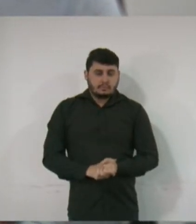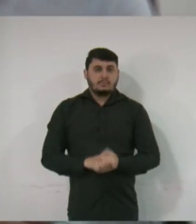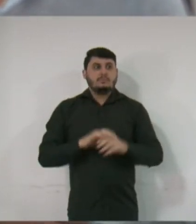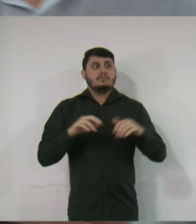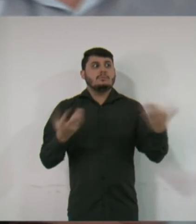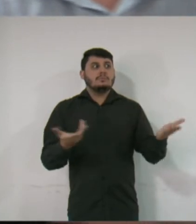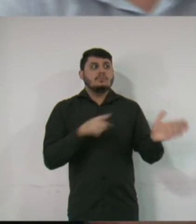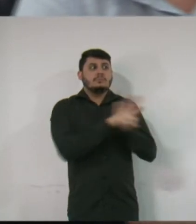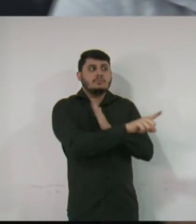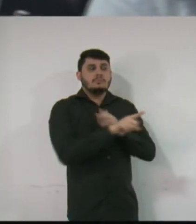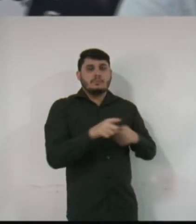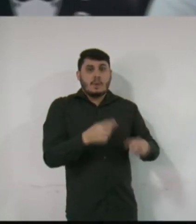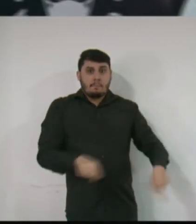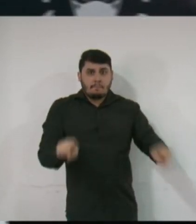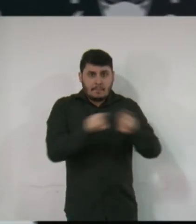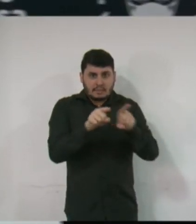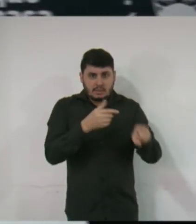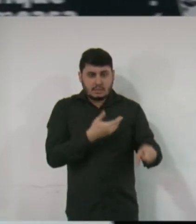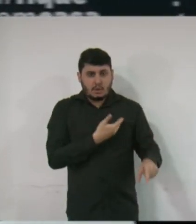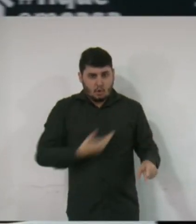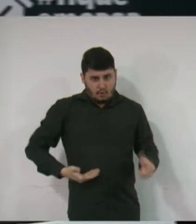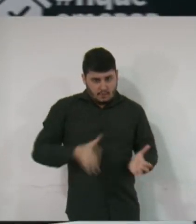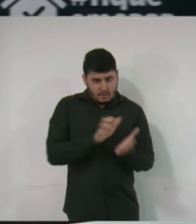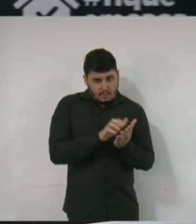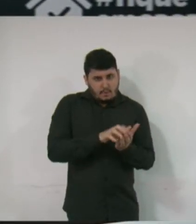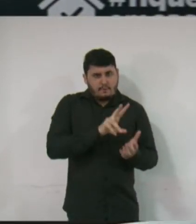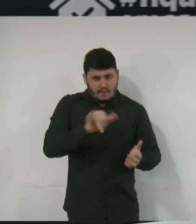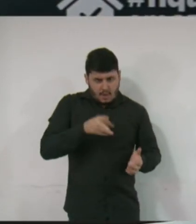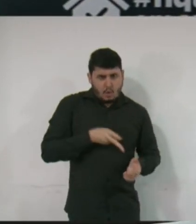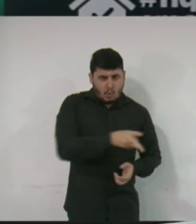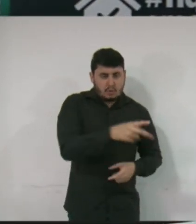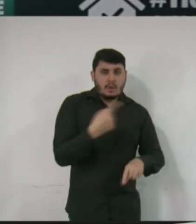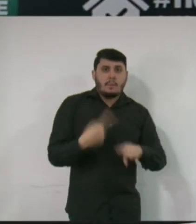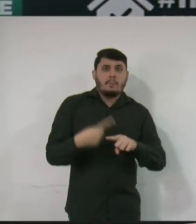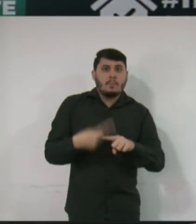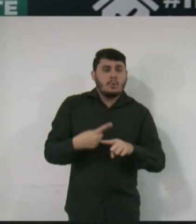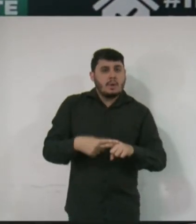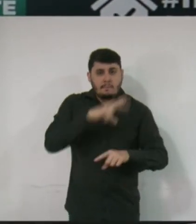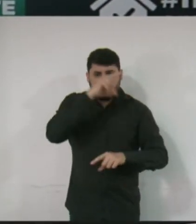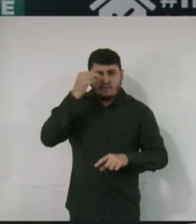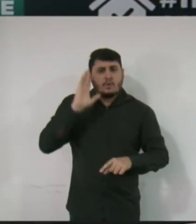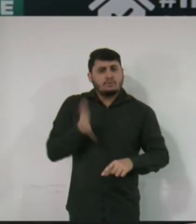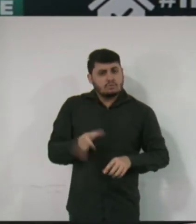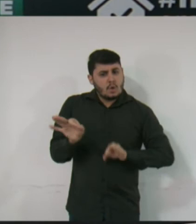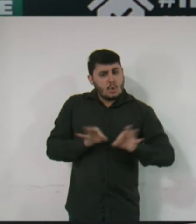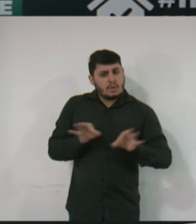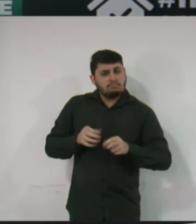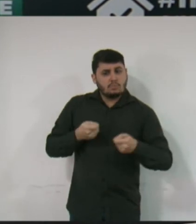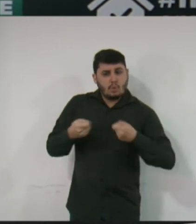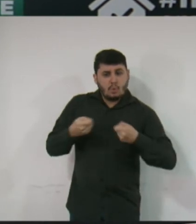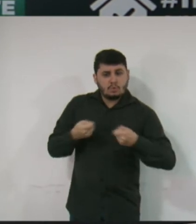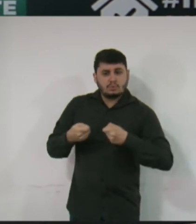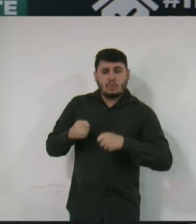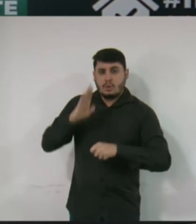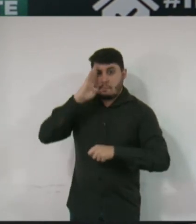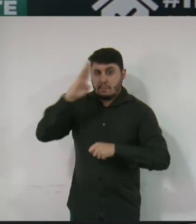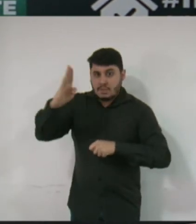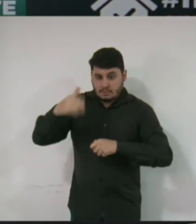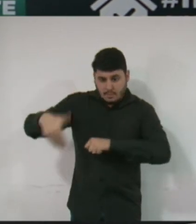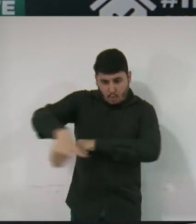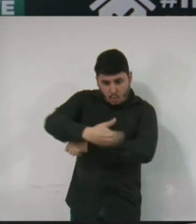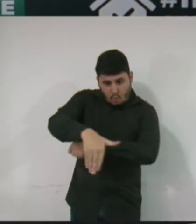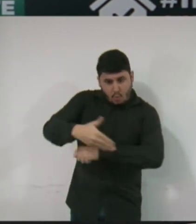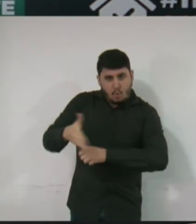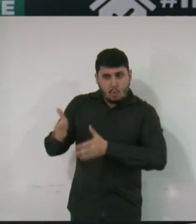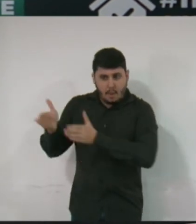vai continuar, já que a Polícia Militar permanece fazendo bloqueio na entrada das principais vias. Quanto à fiscalização nas ruas do entorno do